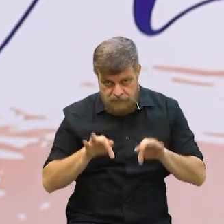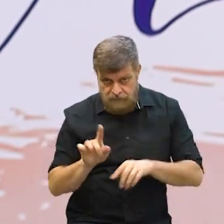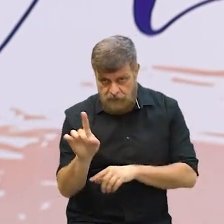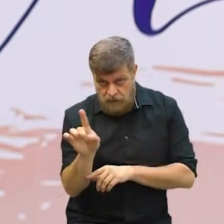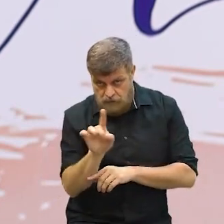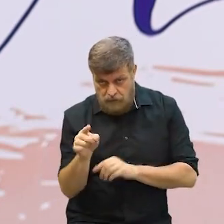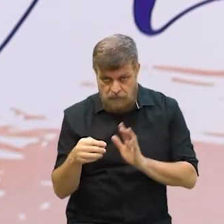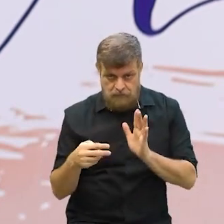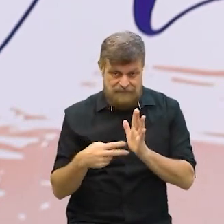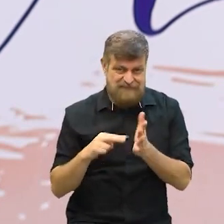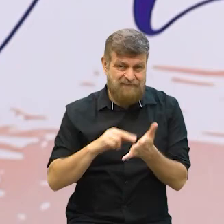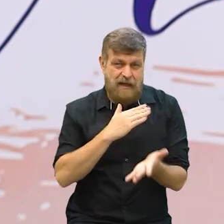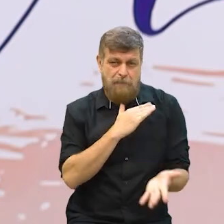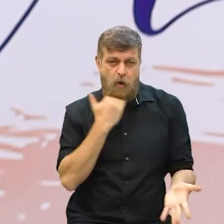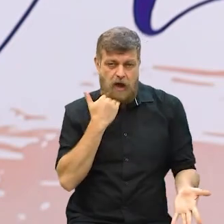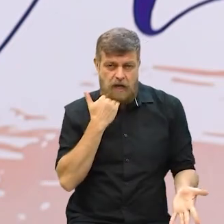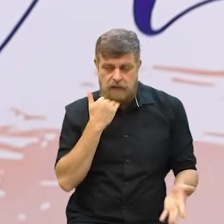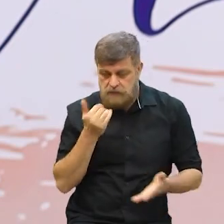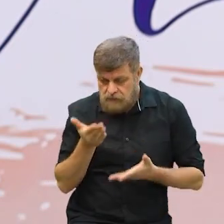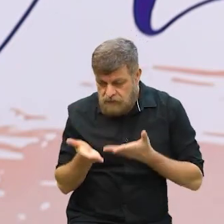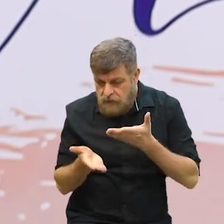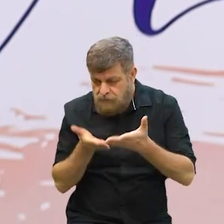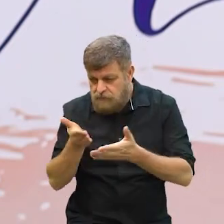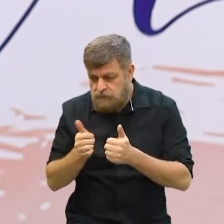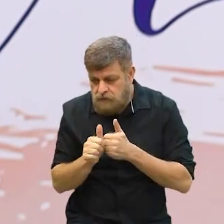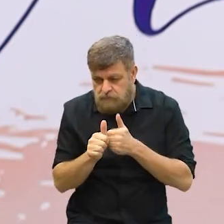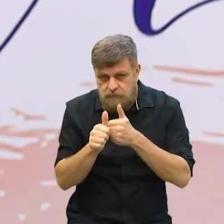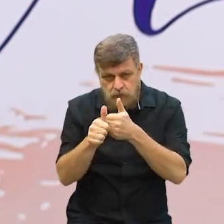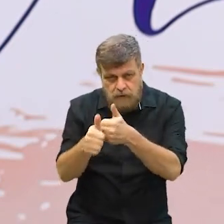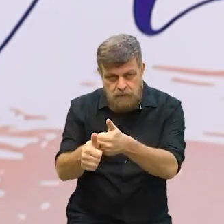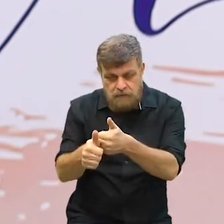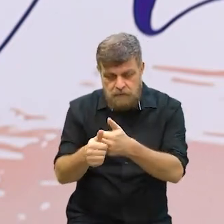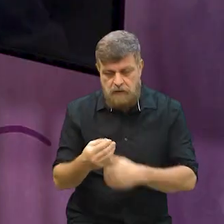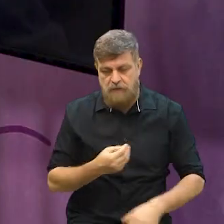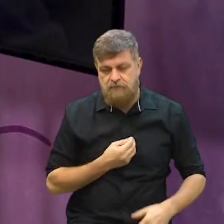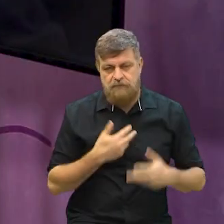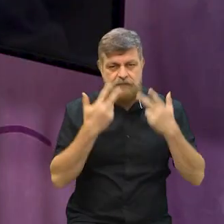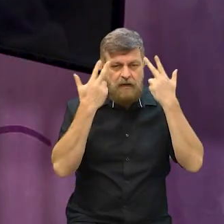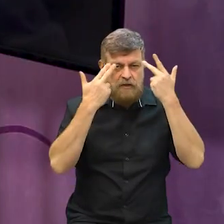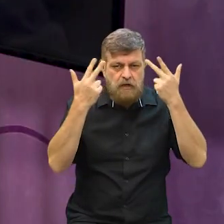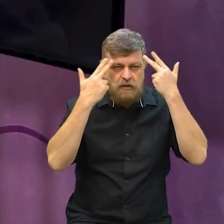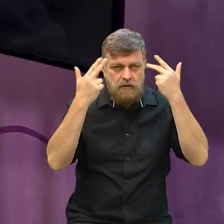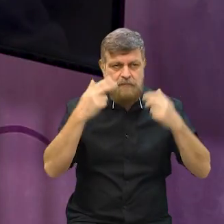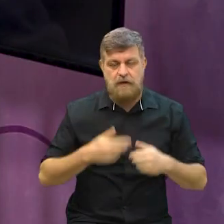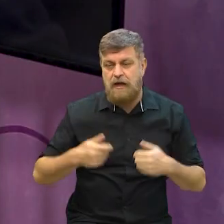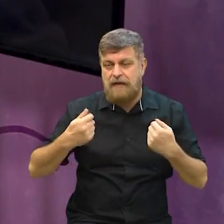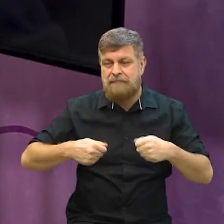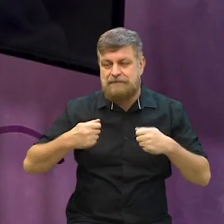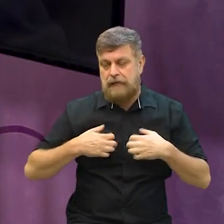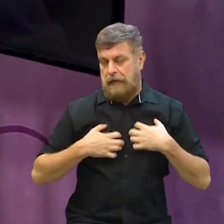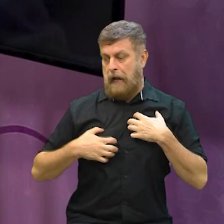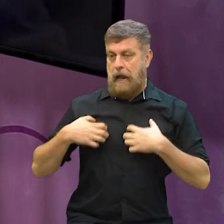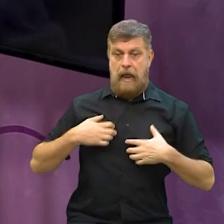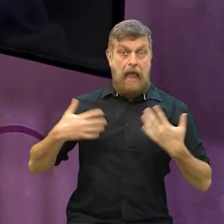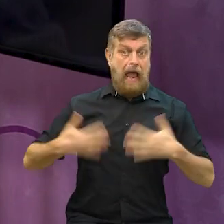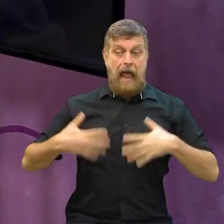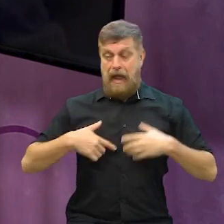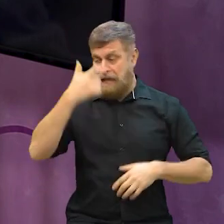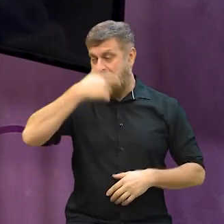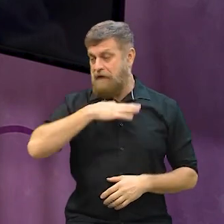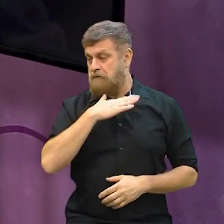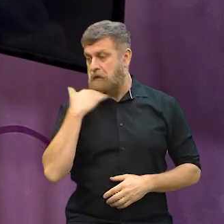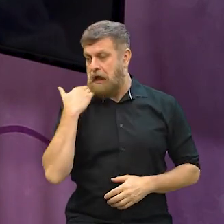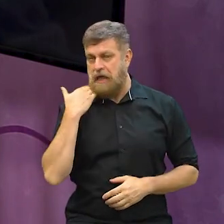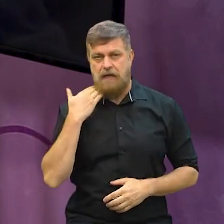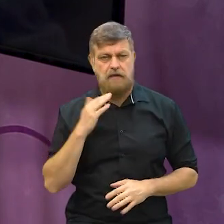mundo, não significa que ela vai morrer. Se fizer todo o tratamento, todo o acompanhamento, vida normal, não precisa, não tem mais aquilo, né?